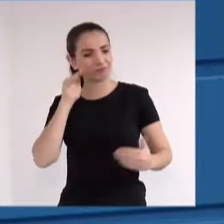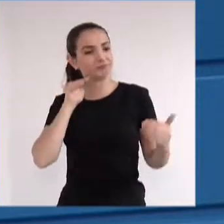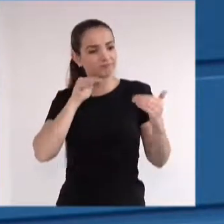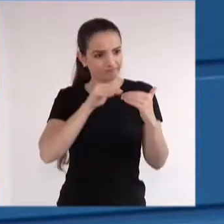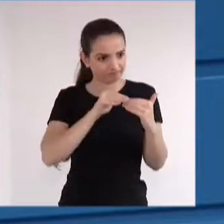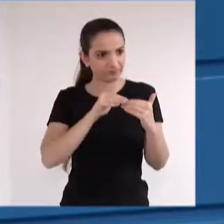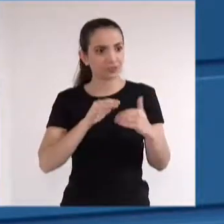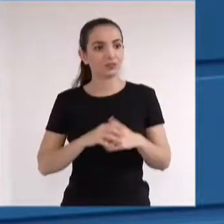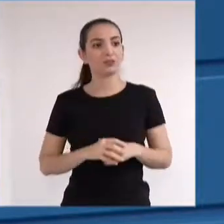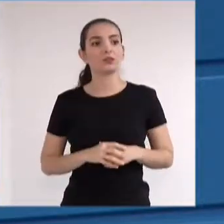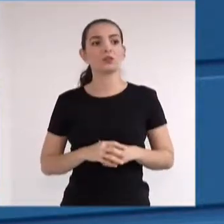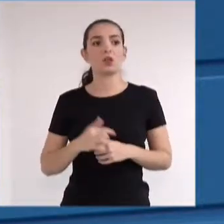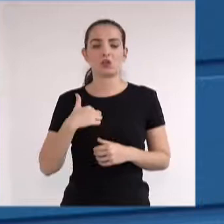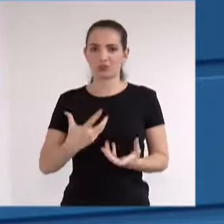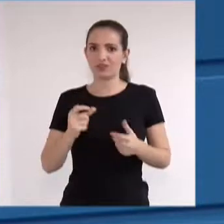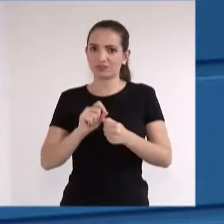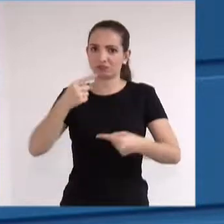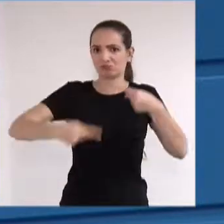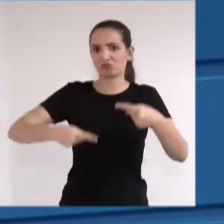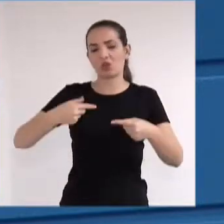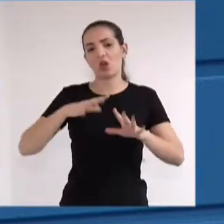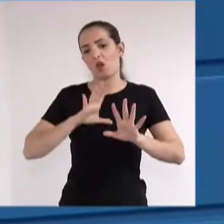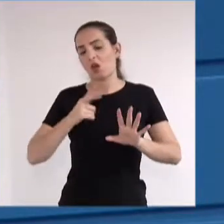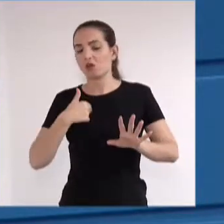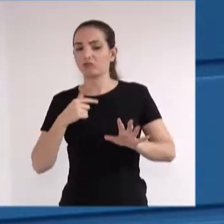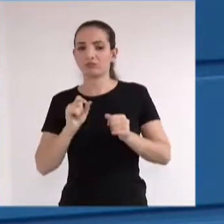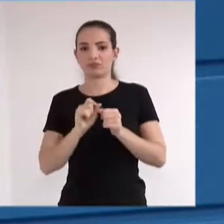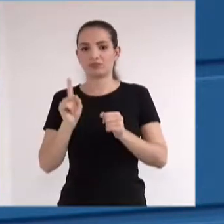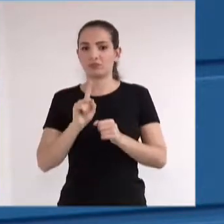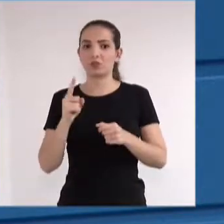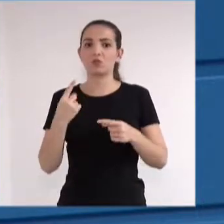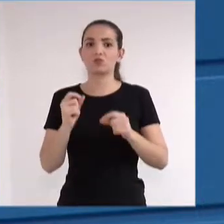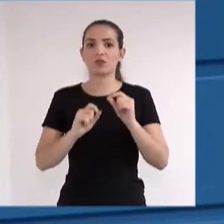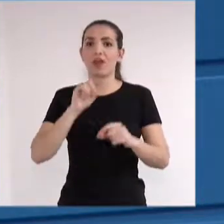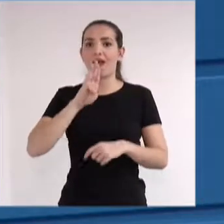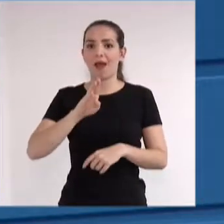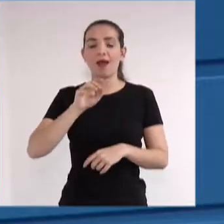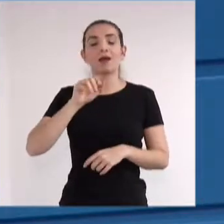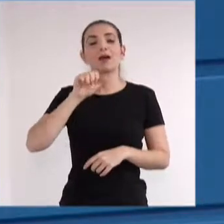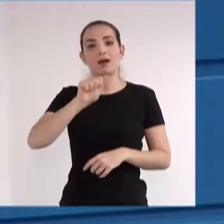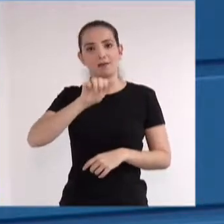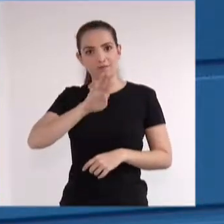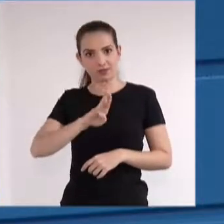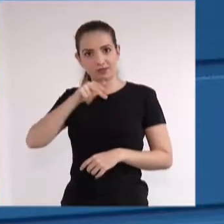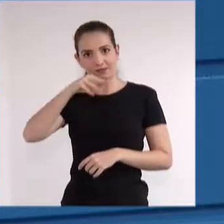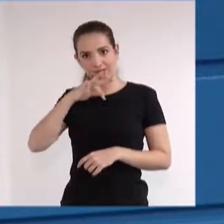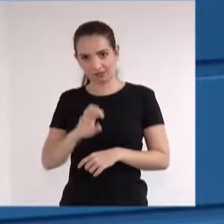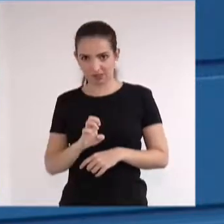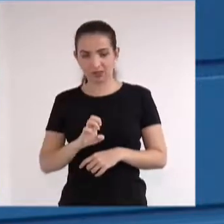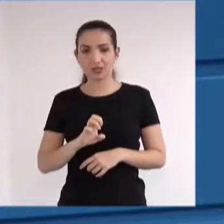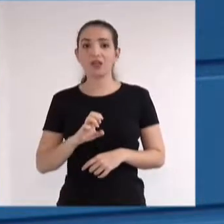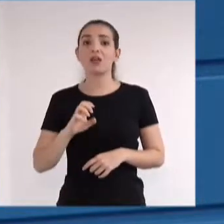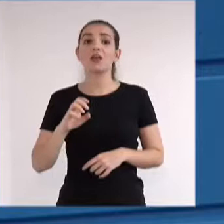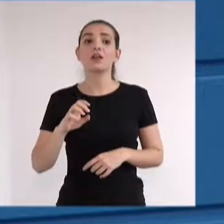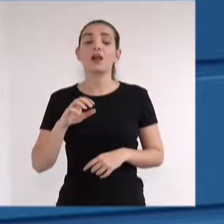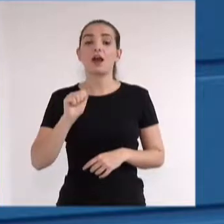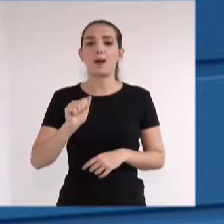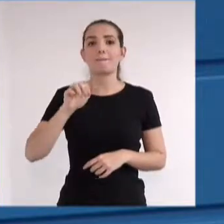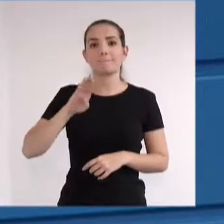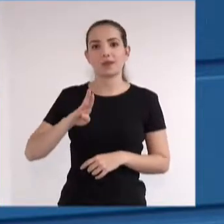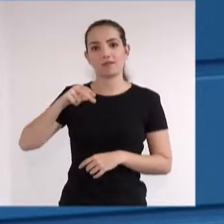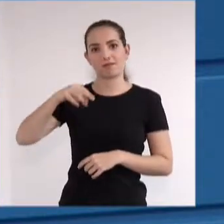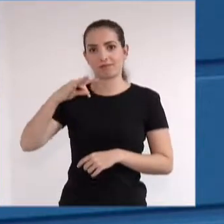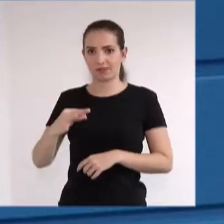fazer. A ABNT regulamenta dessa forma, é federal. Então, o porquê que o governo